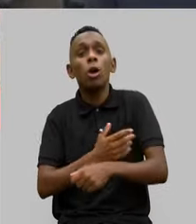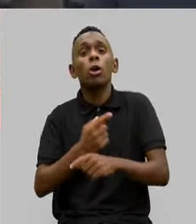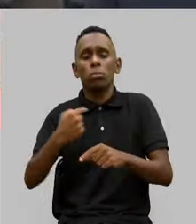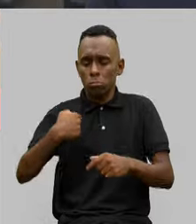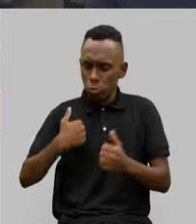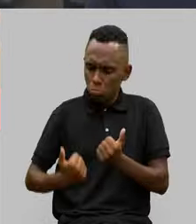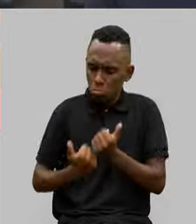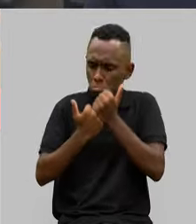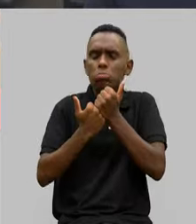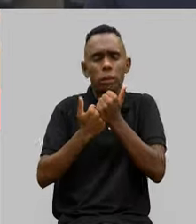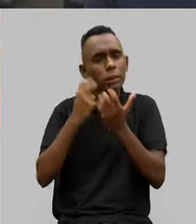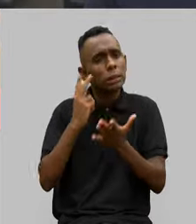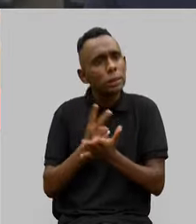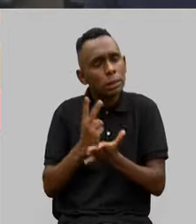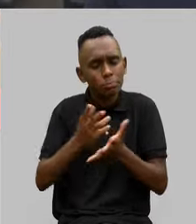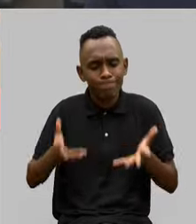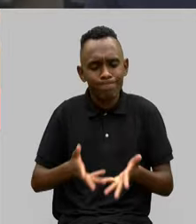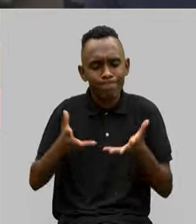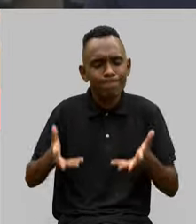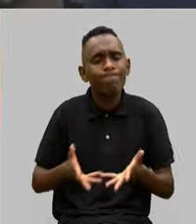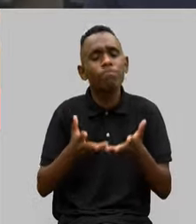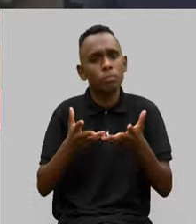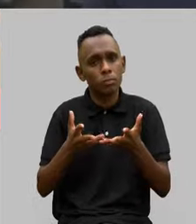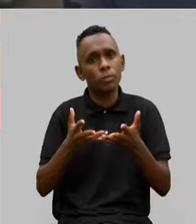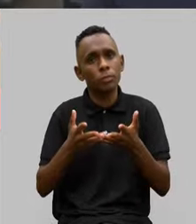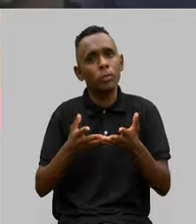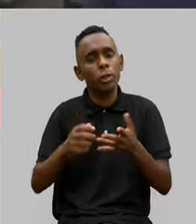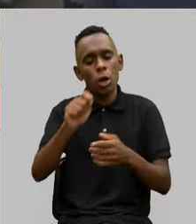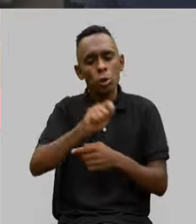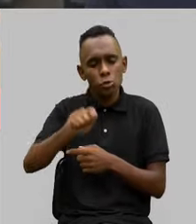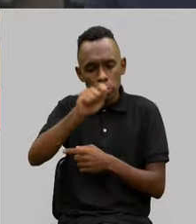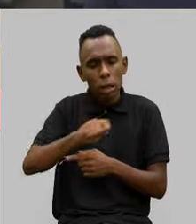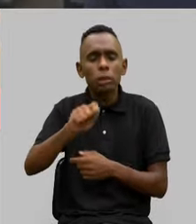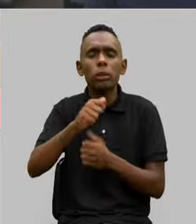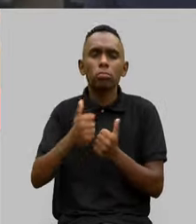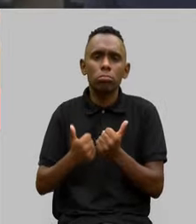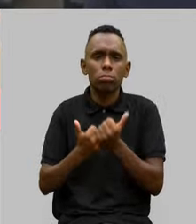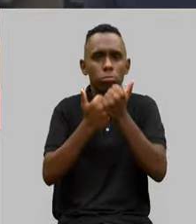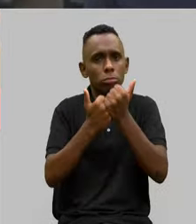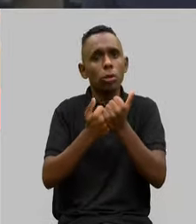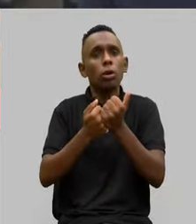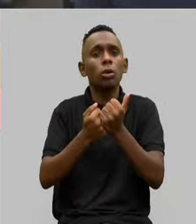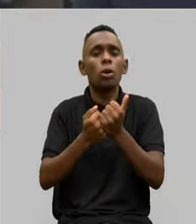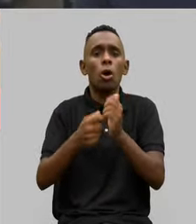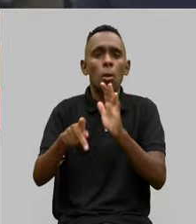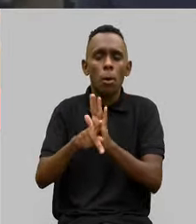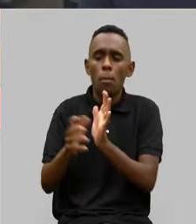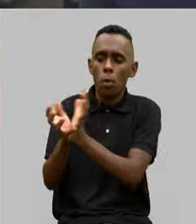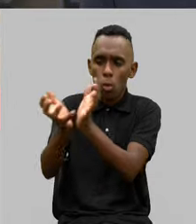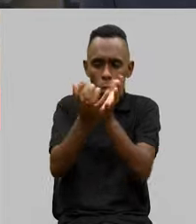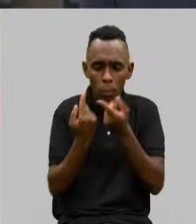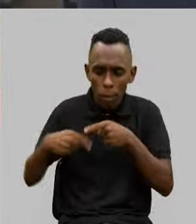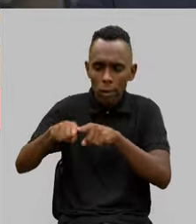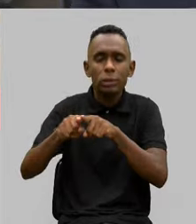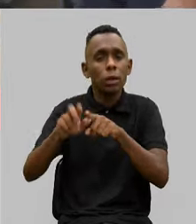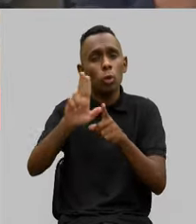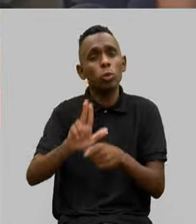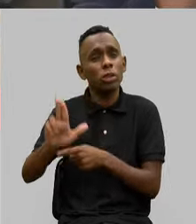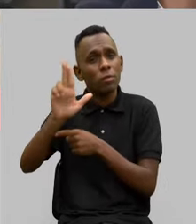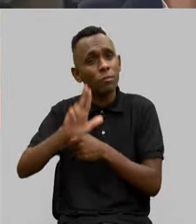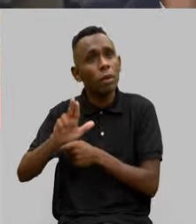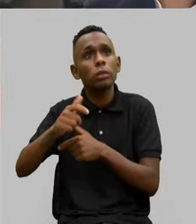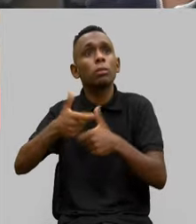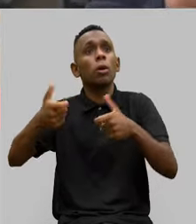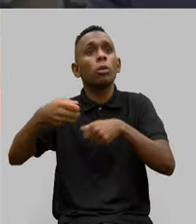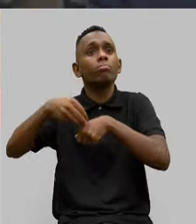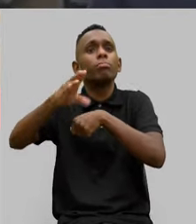fomentar eh as associações os convênios com as Universidades muitas falaram aí